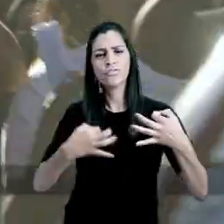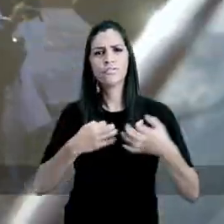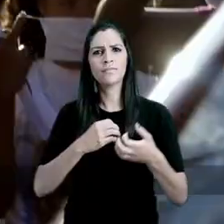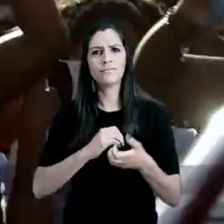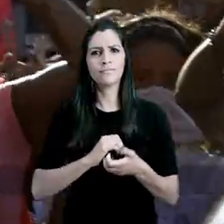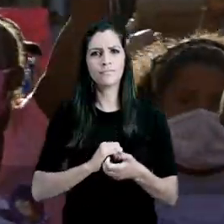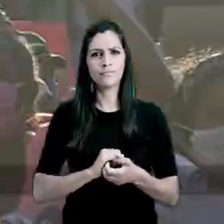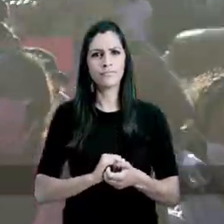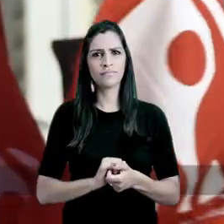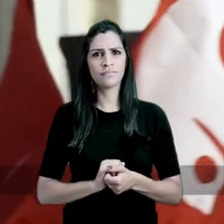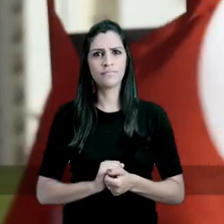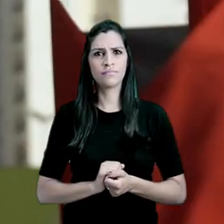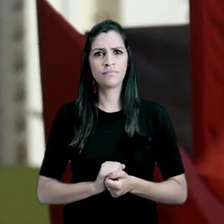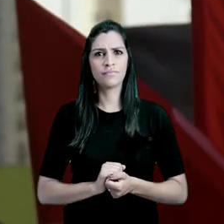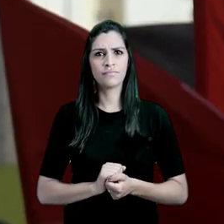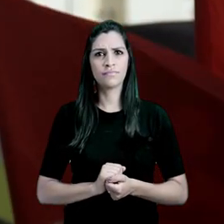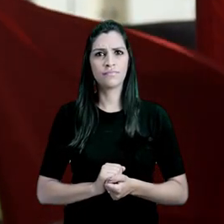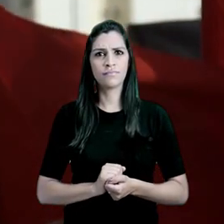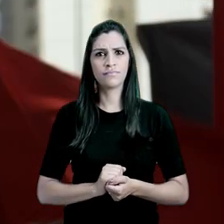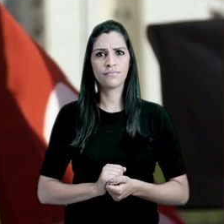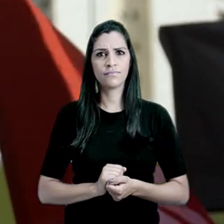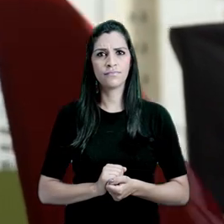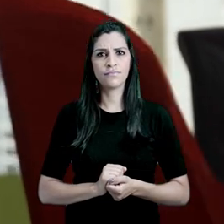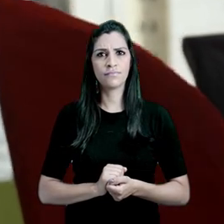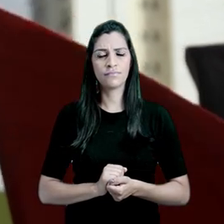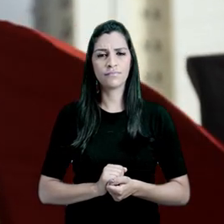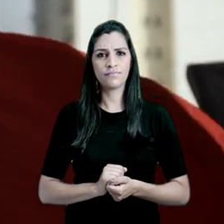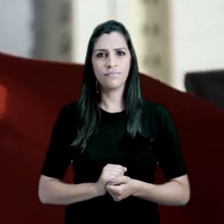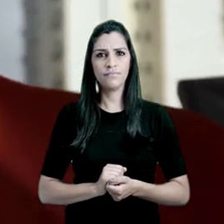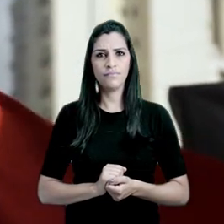Justiça! Justiça!